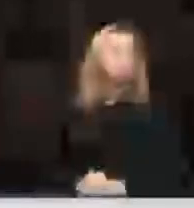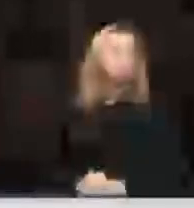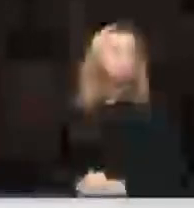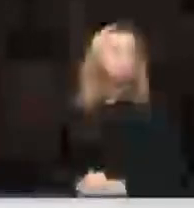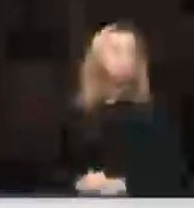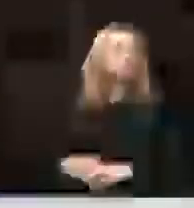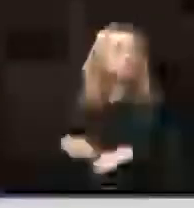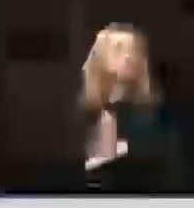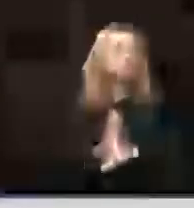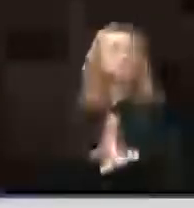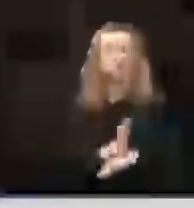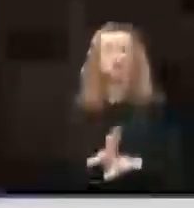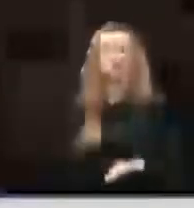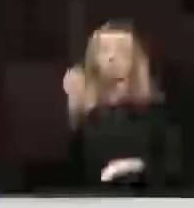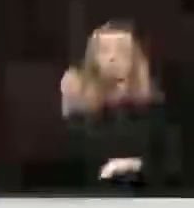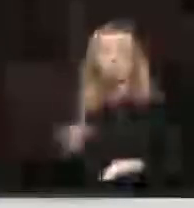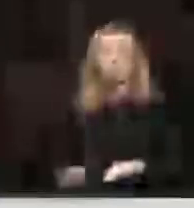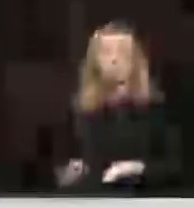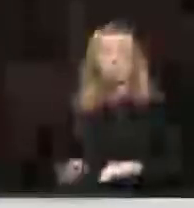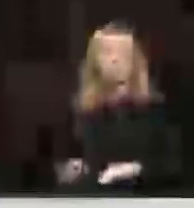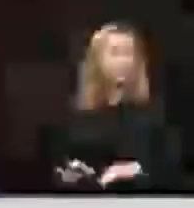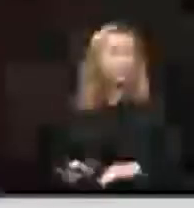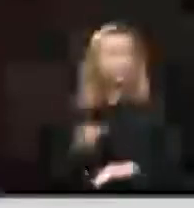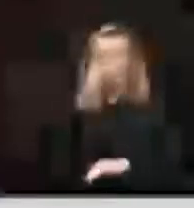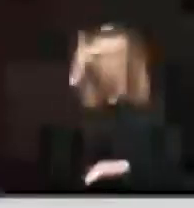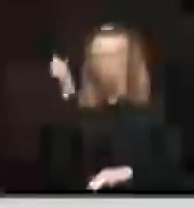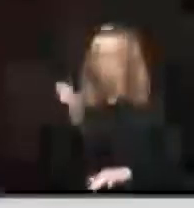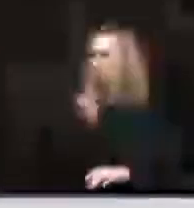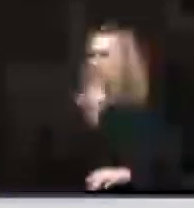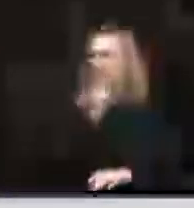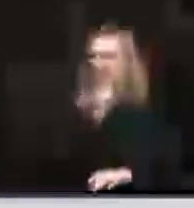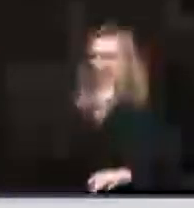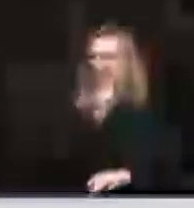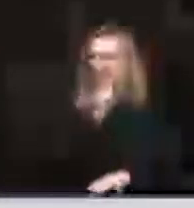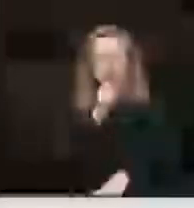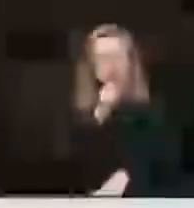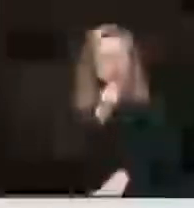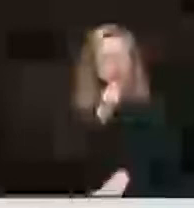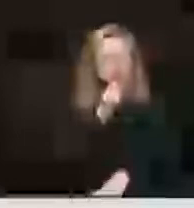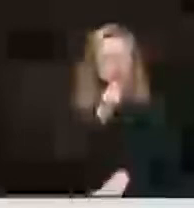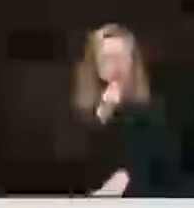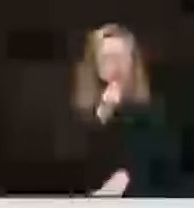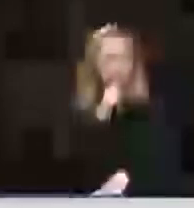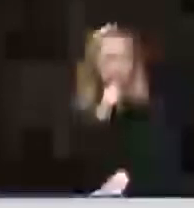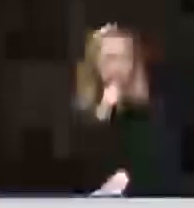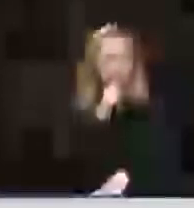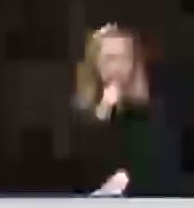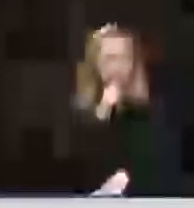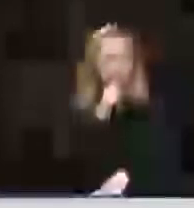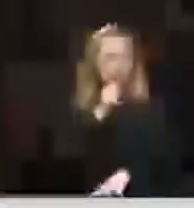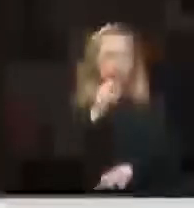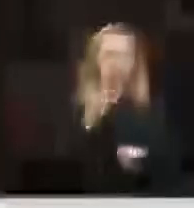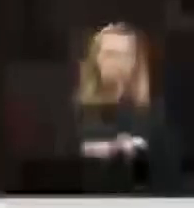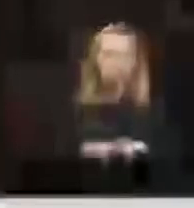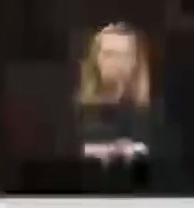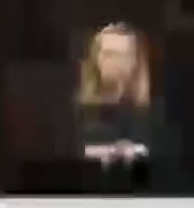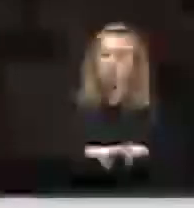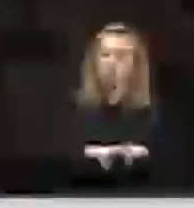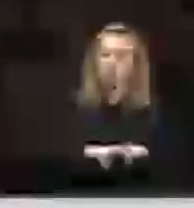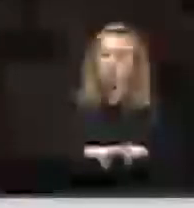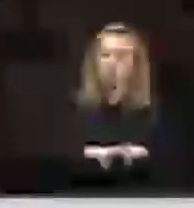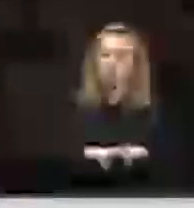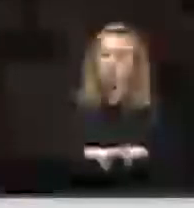Na Constituição diz que ninguém será considerado culpado até o trânsito em julgado da